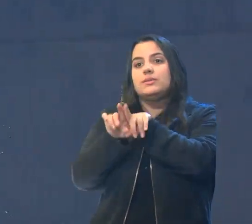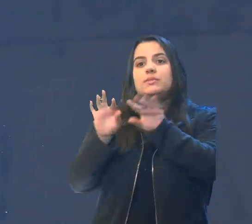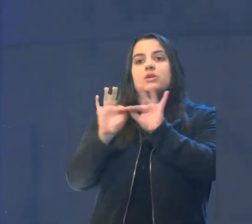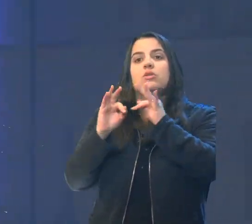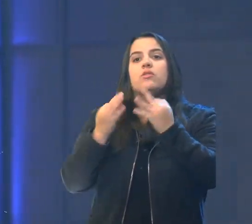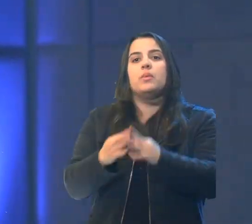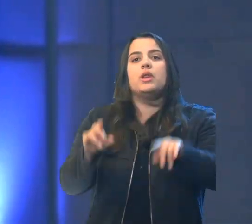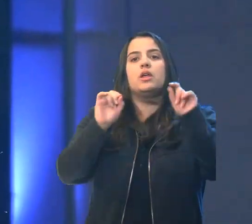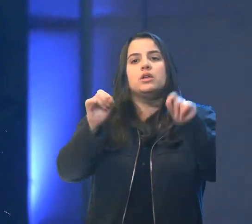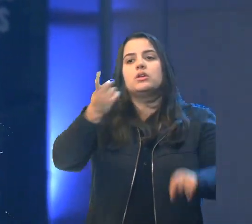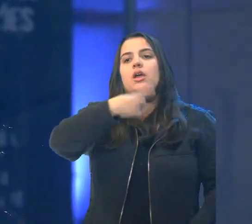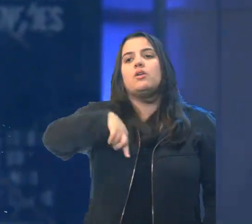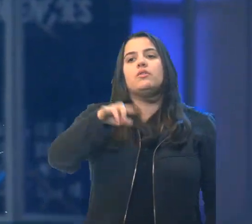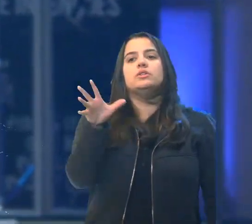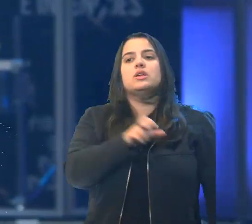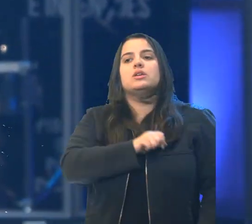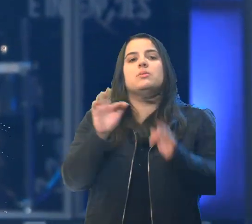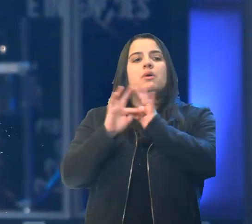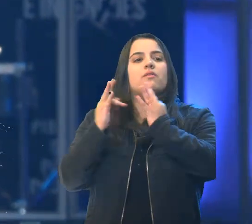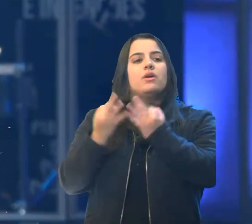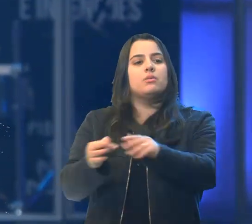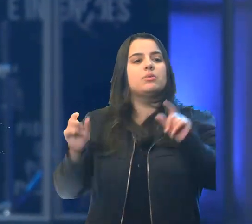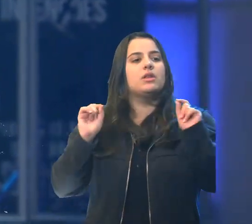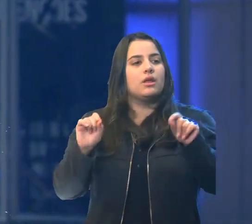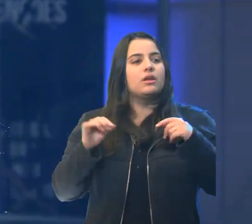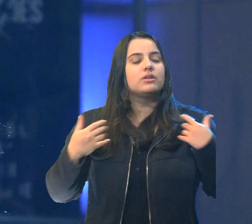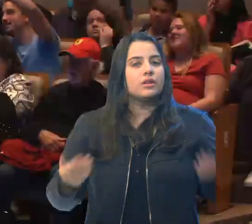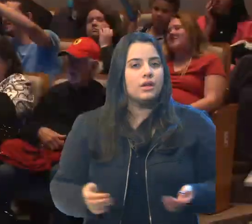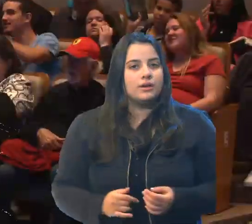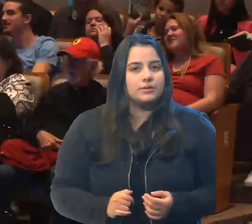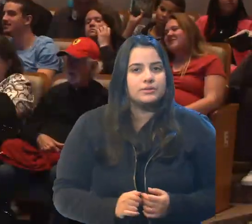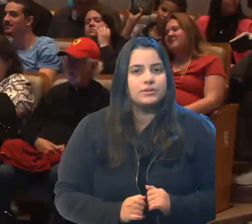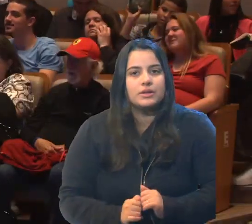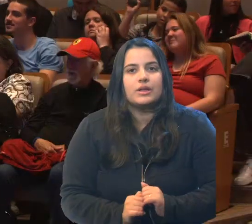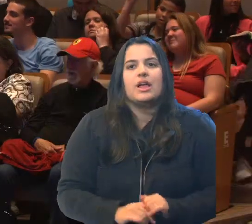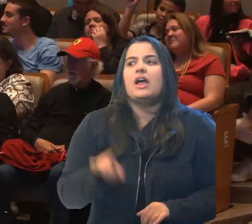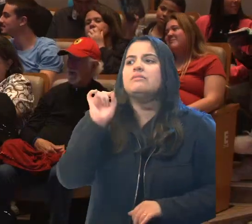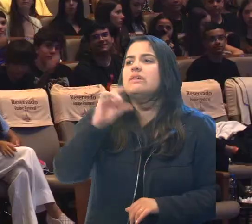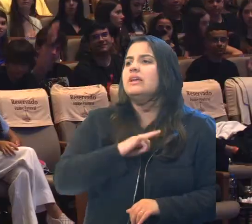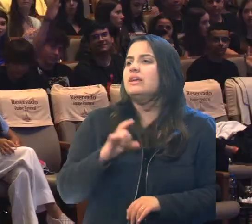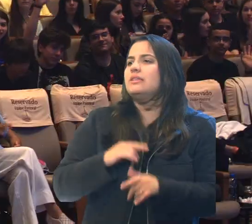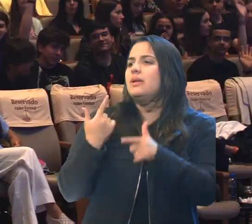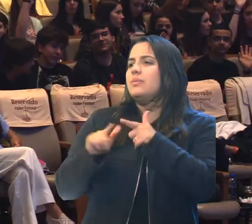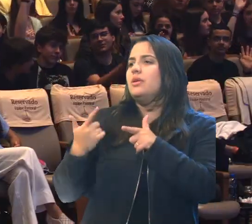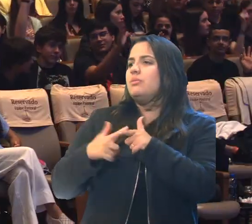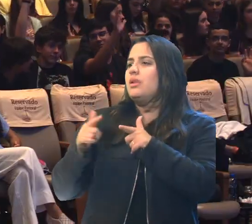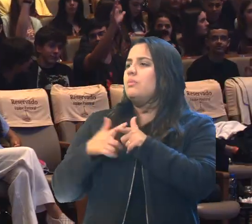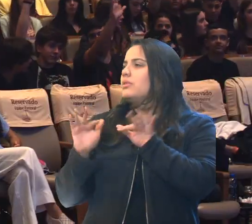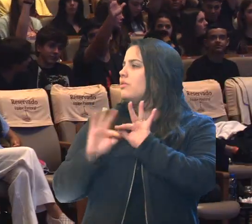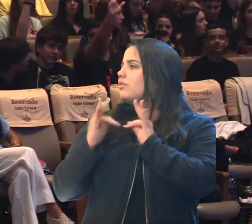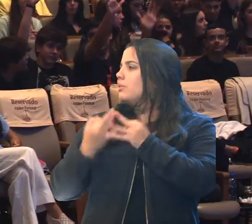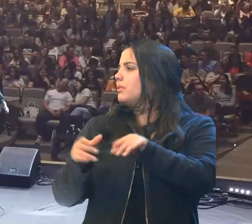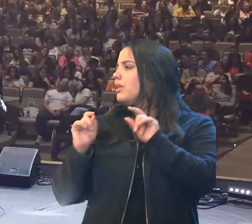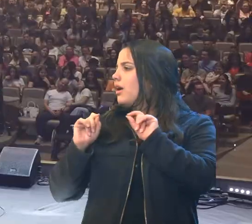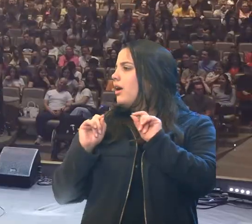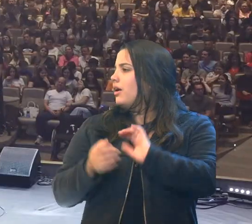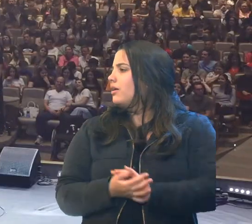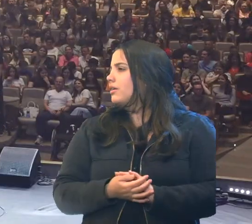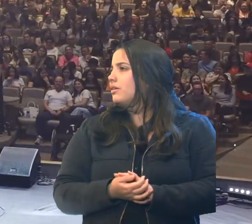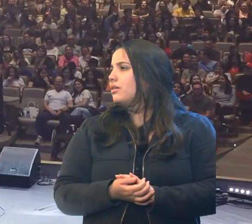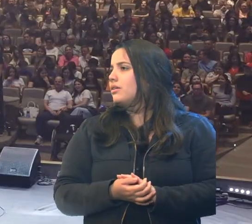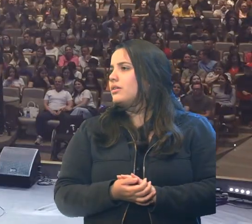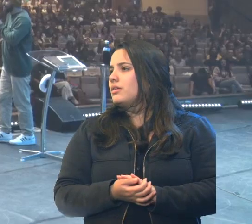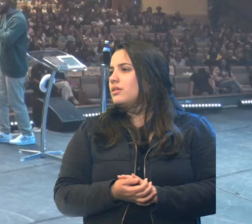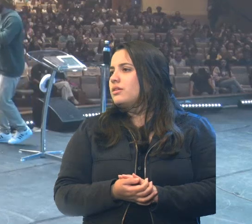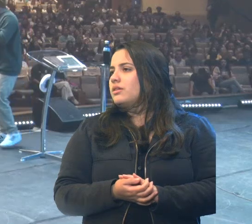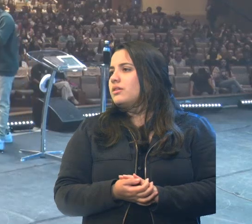ama a família aqui? Deixa eu ver. Isso, quem tem problema na família? Quem está com problema da